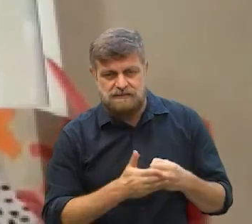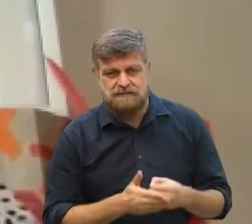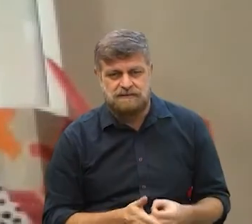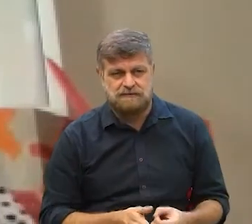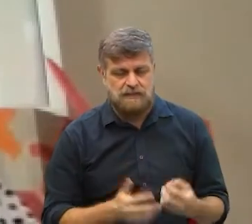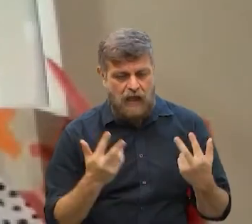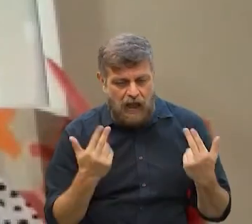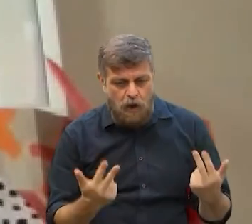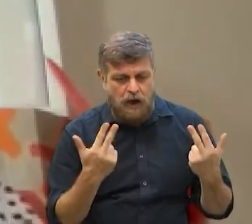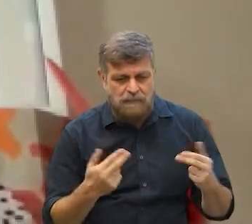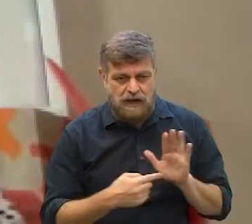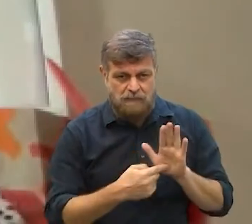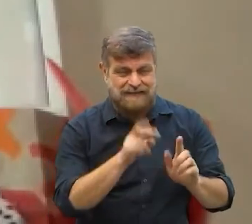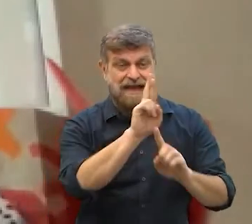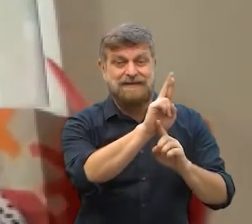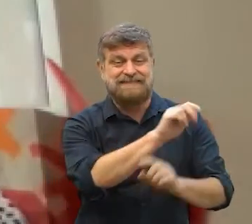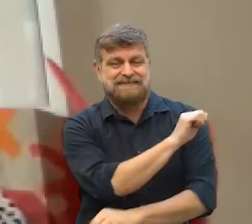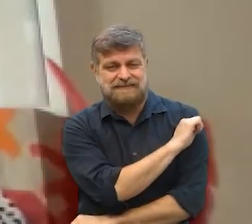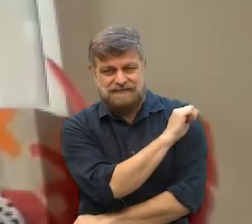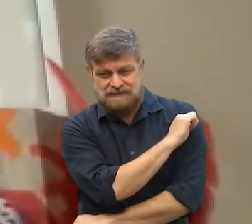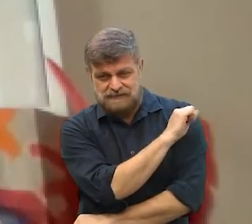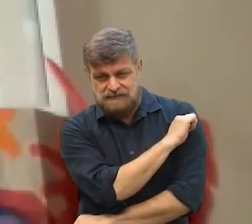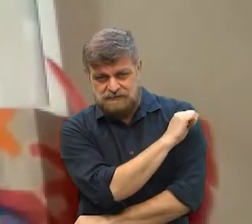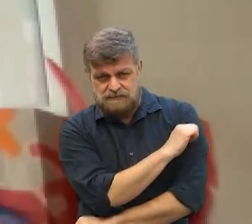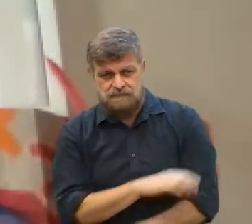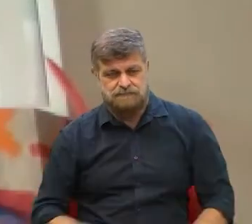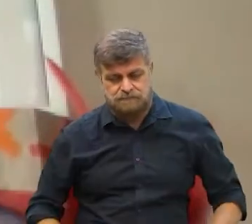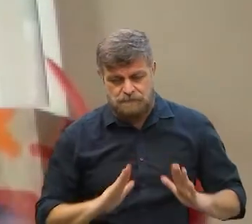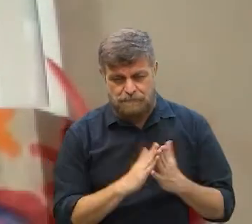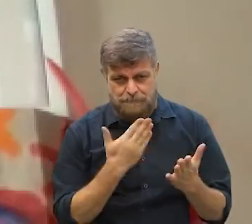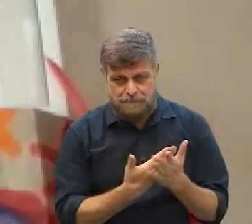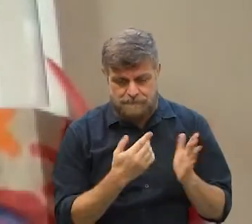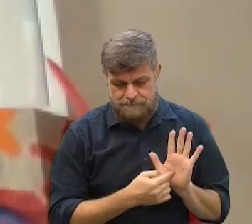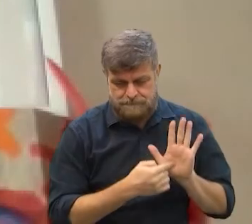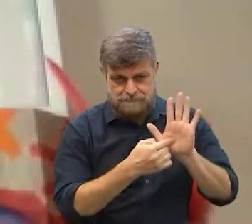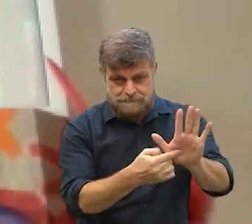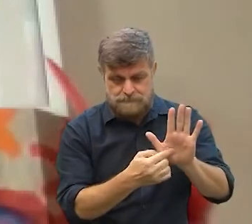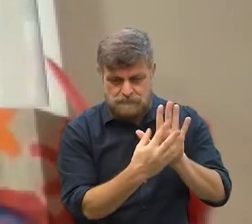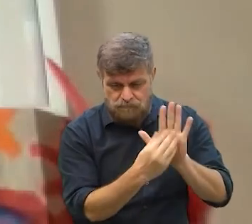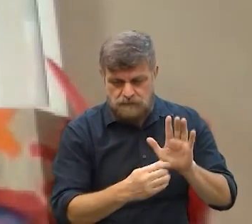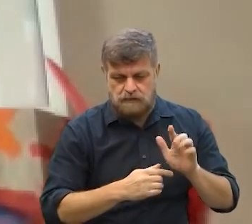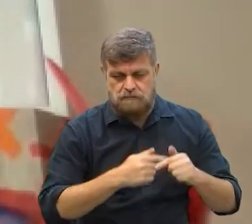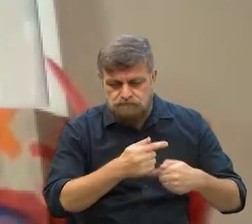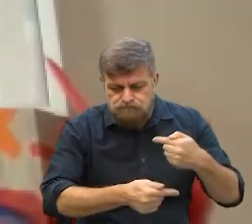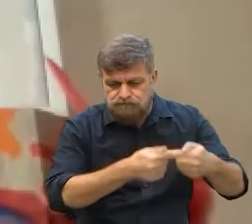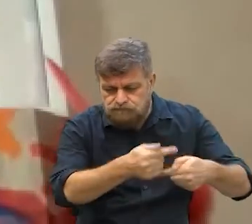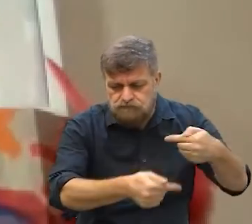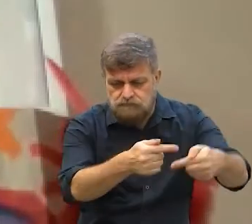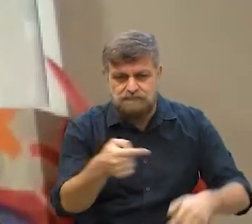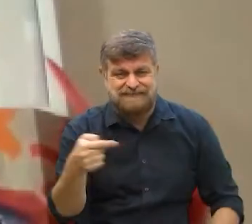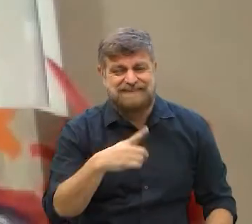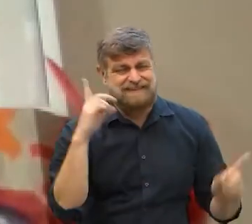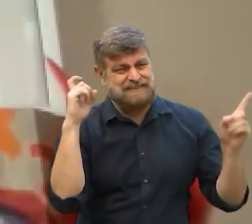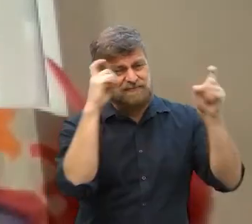reprodução, uma representação de aluno, e enquanto ela reproduz esse modelo, ela tem